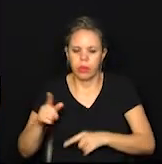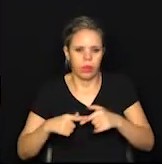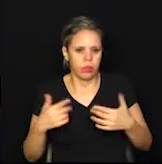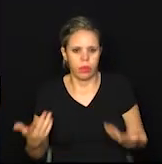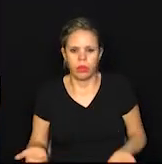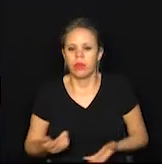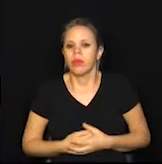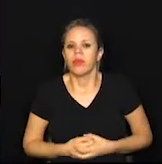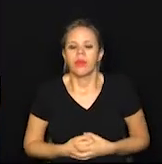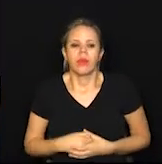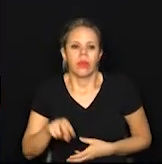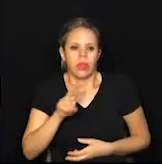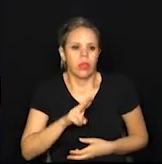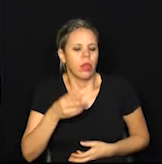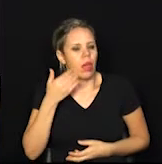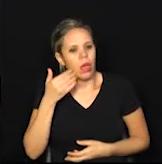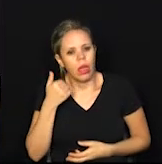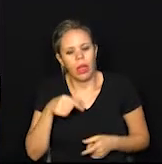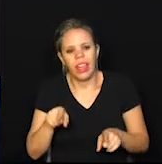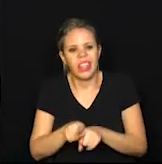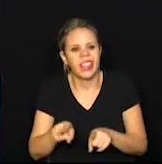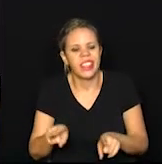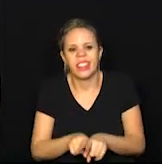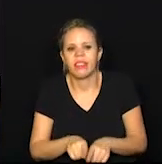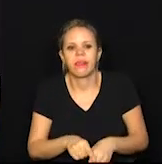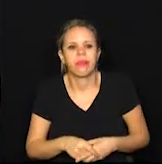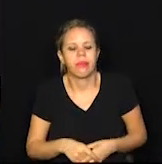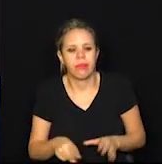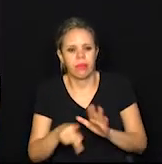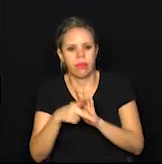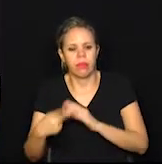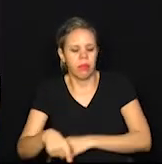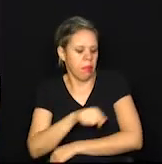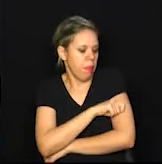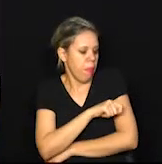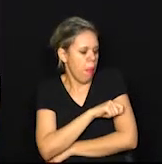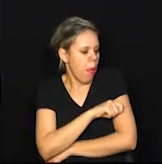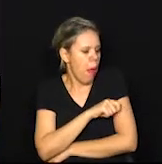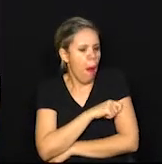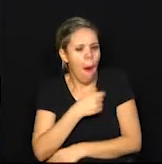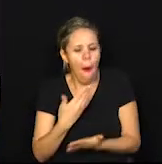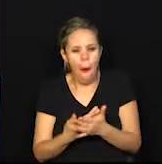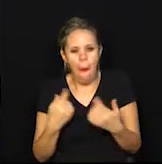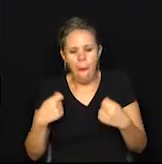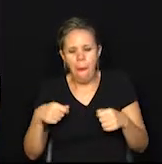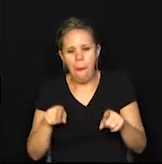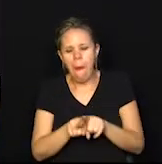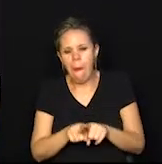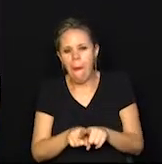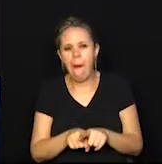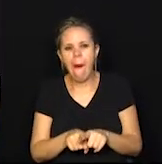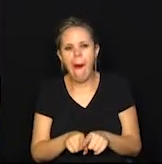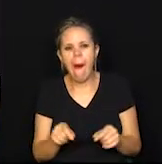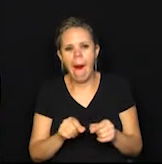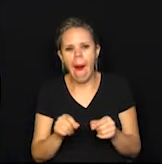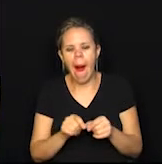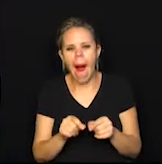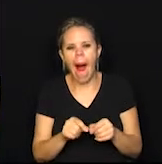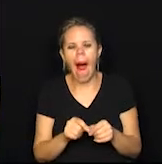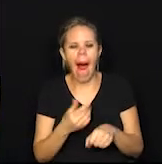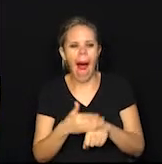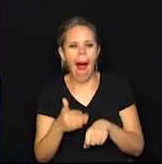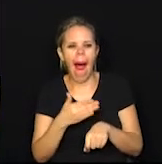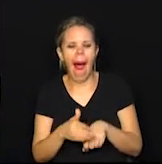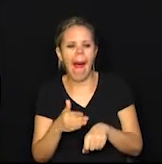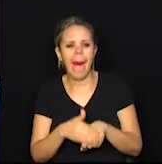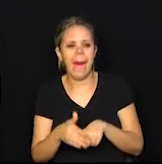equipamentos, utilizando também os próprios alunos que estão necessitando de colocar, vamos dizer assim, a